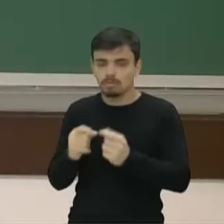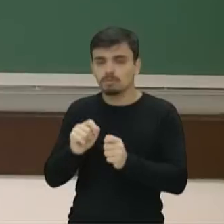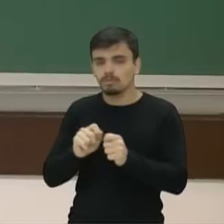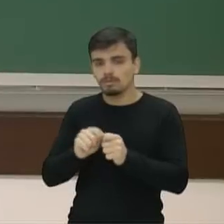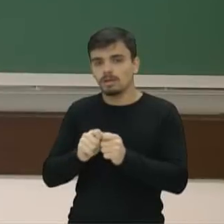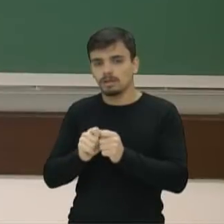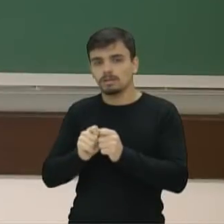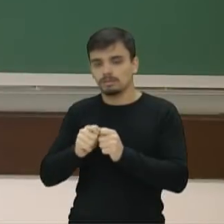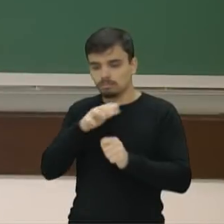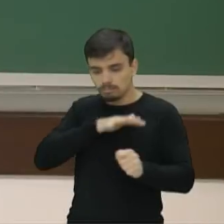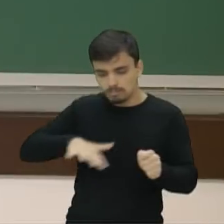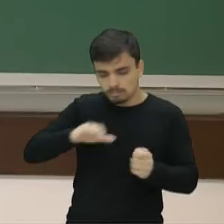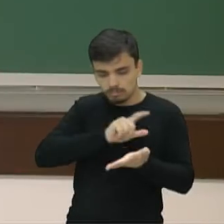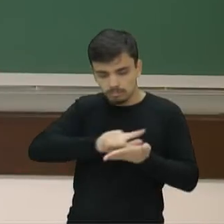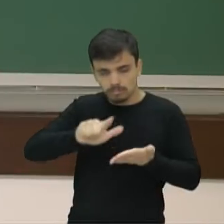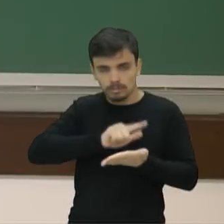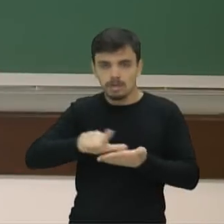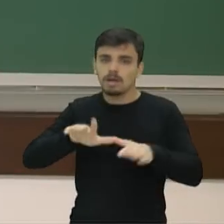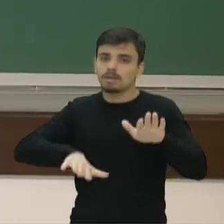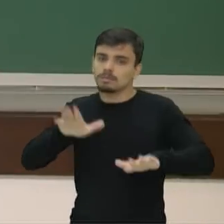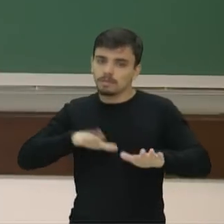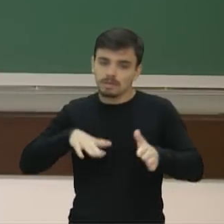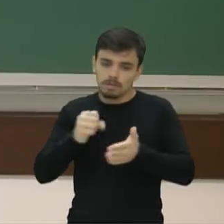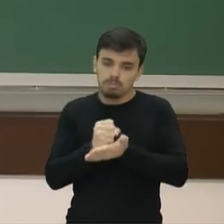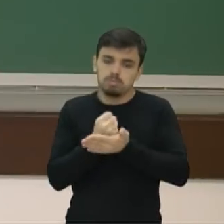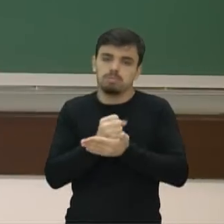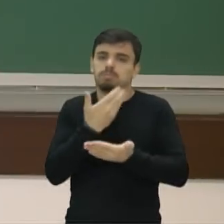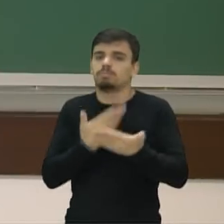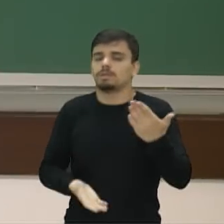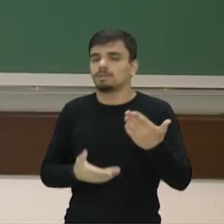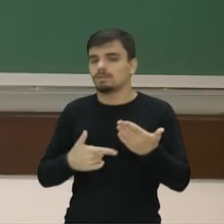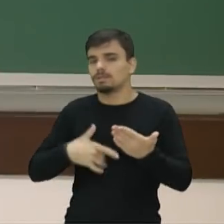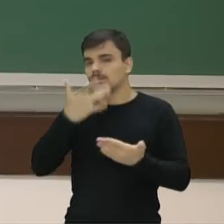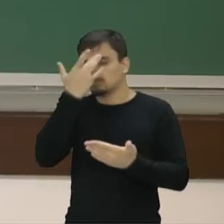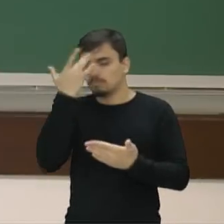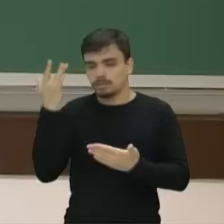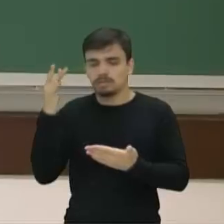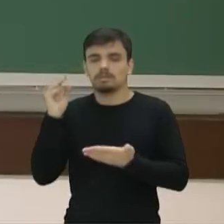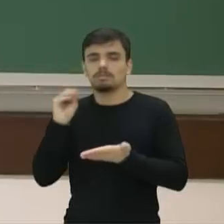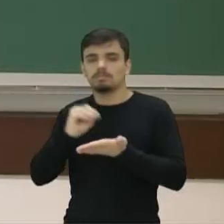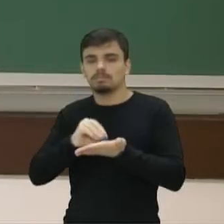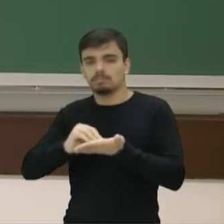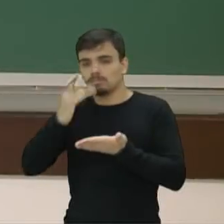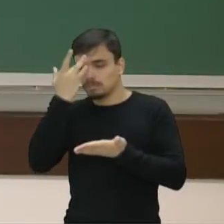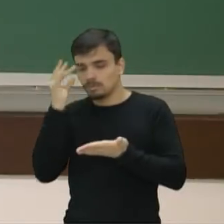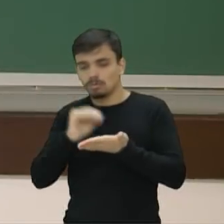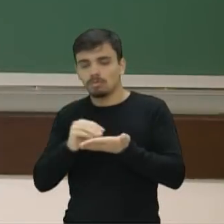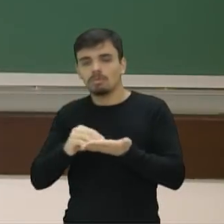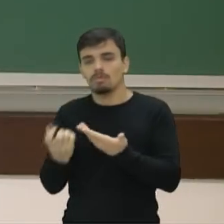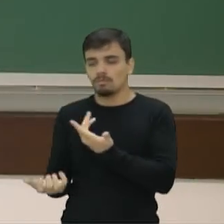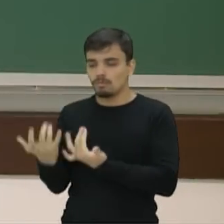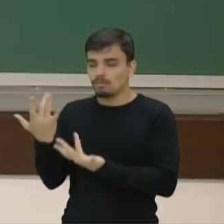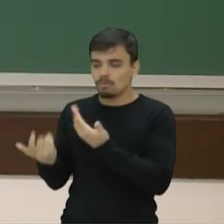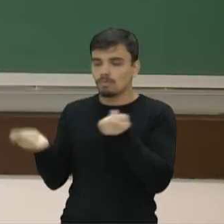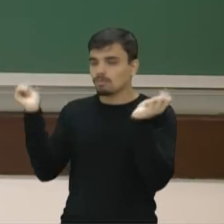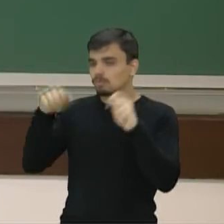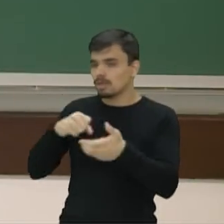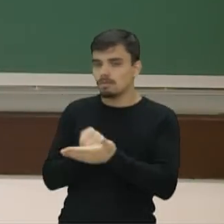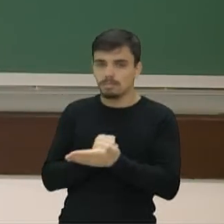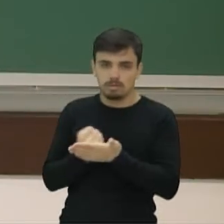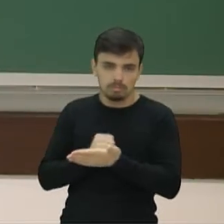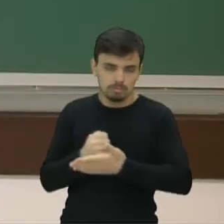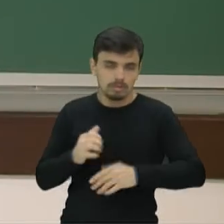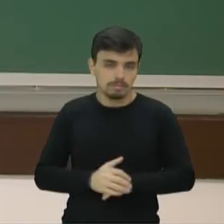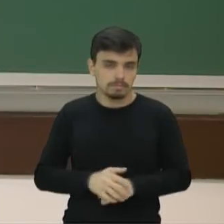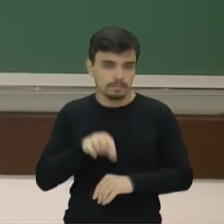acaba saindo de controle. Então o agricultor ou a pessoa que acabou ateando fogo naquela área não consegue mais controlar esse incêndio.